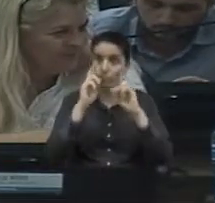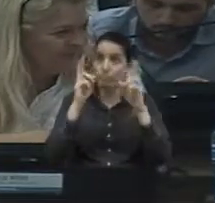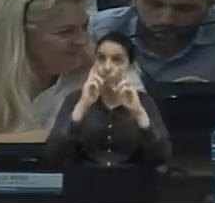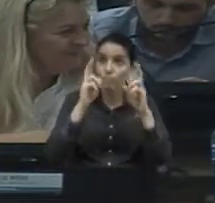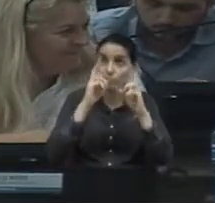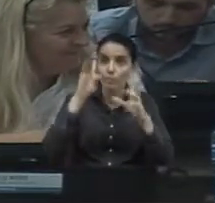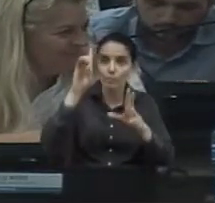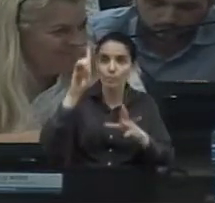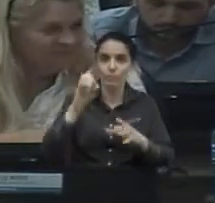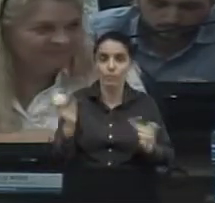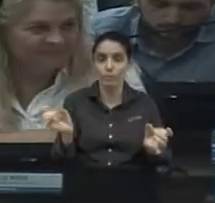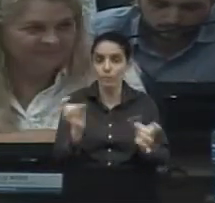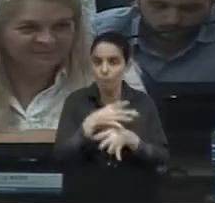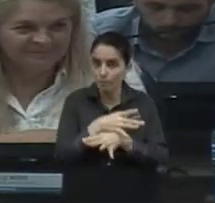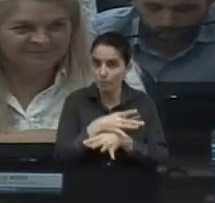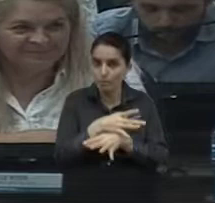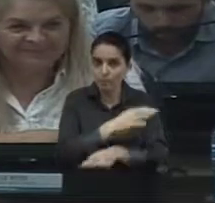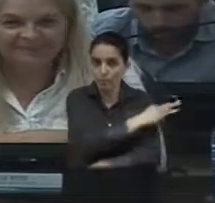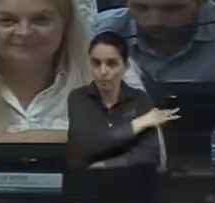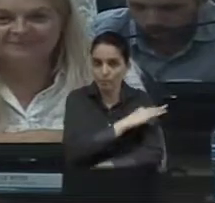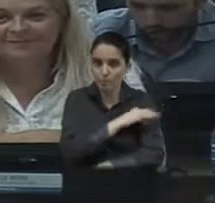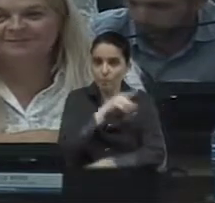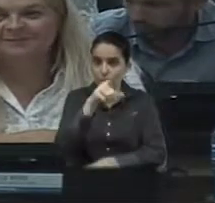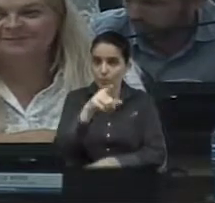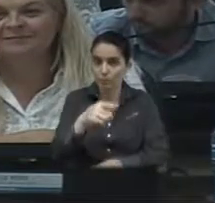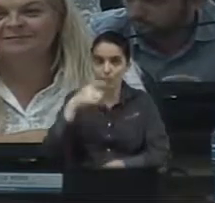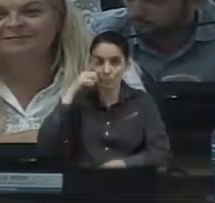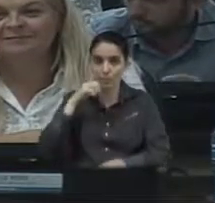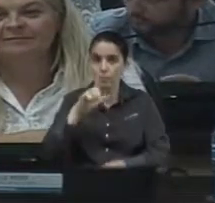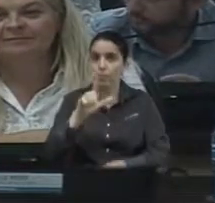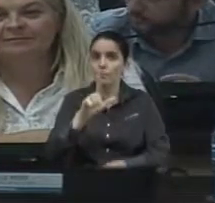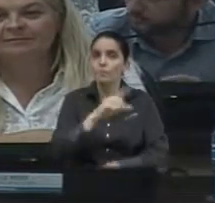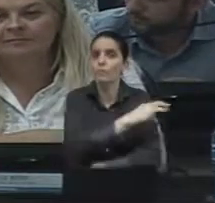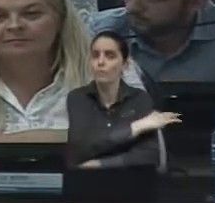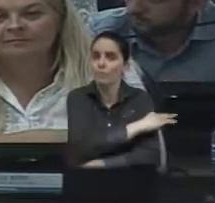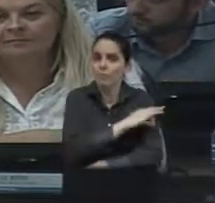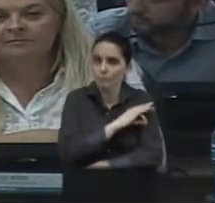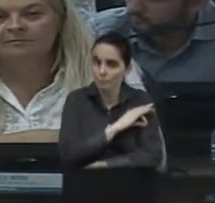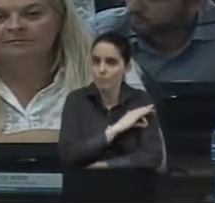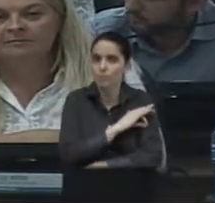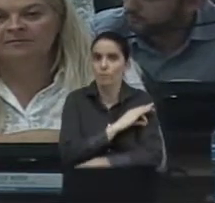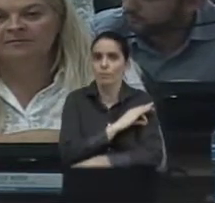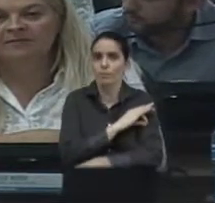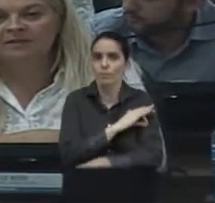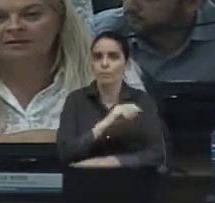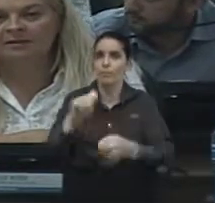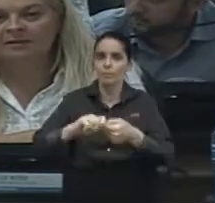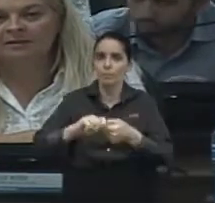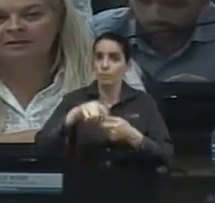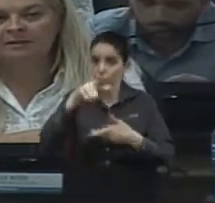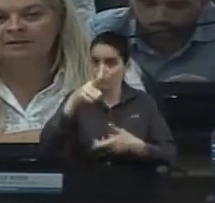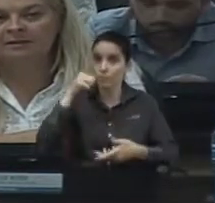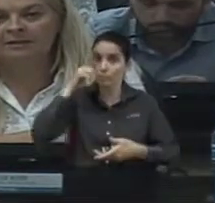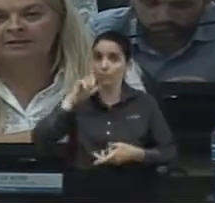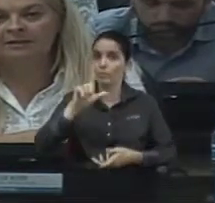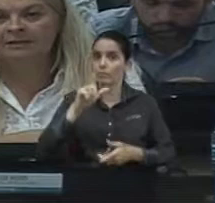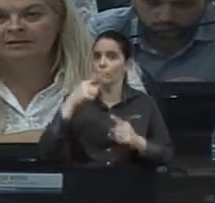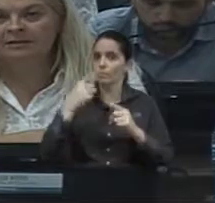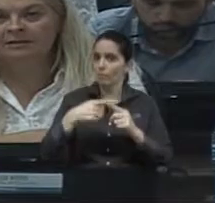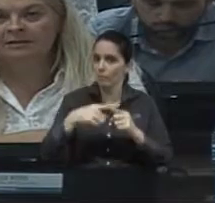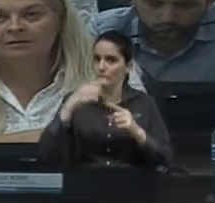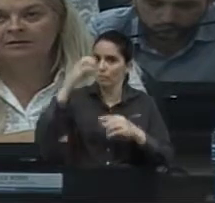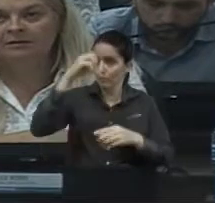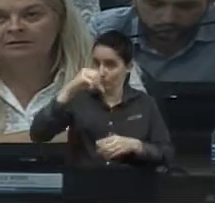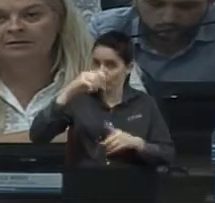terminar o mandato você consiga falar o que o seu prefeito faz. Que você consiga falar, porque 9